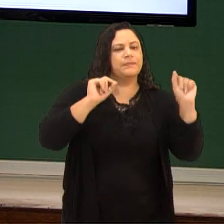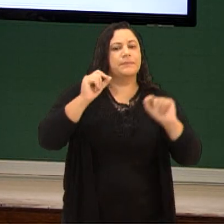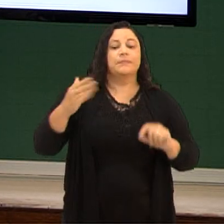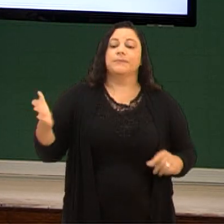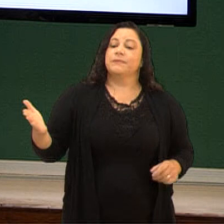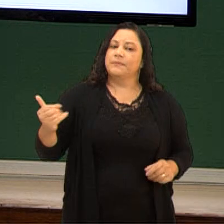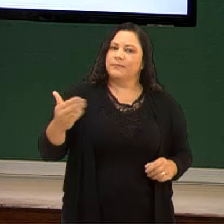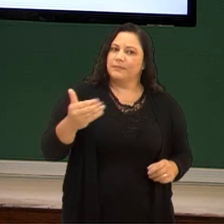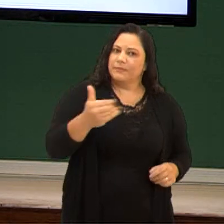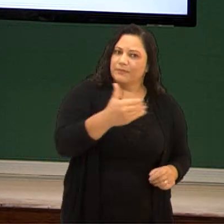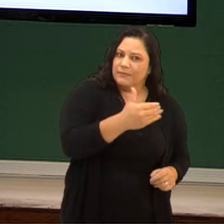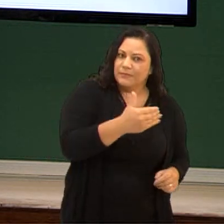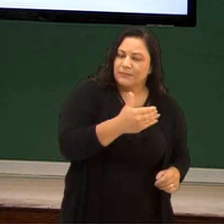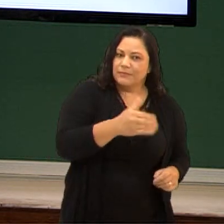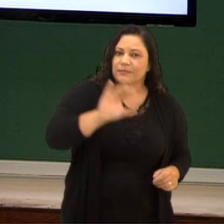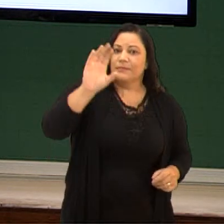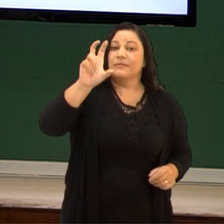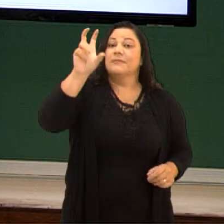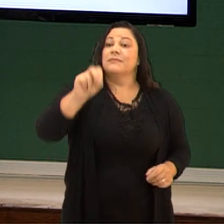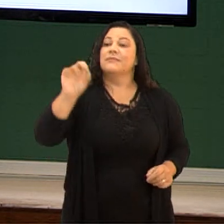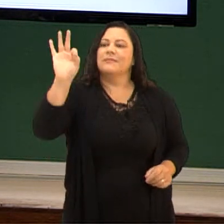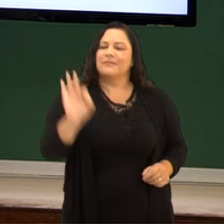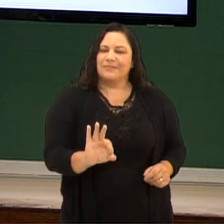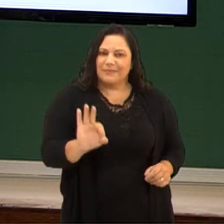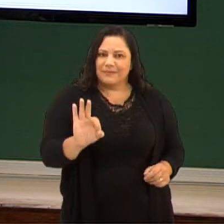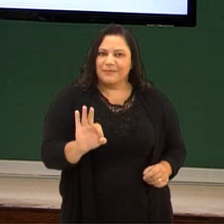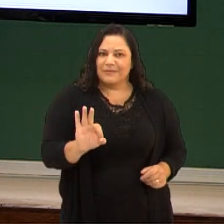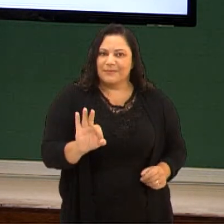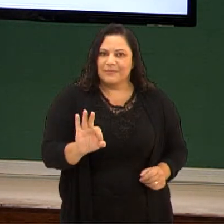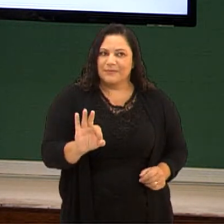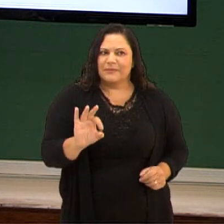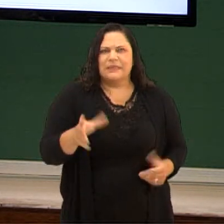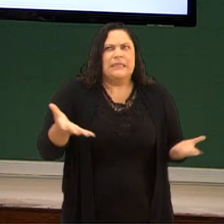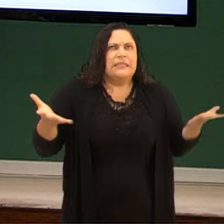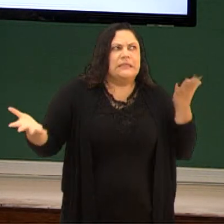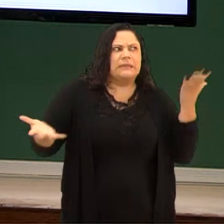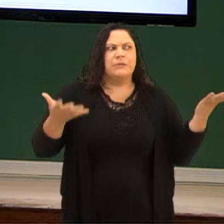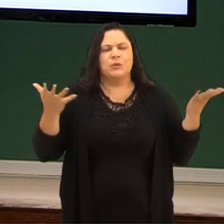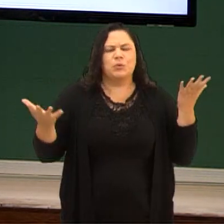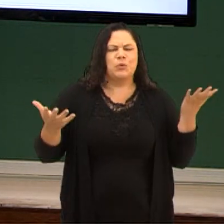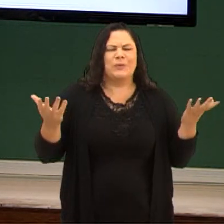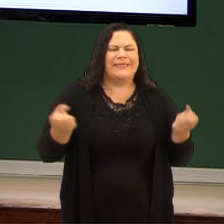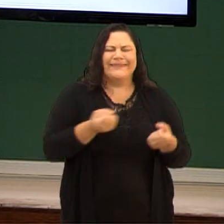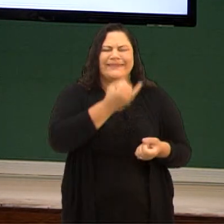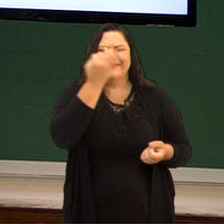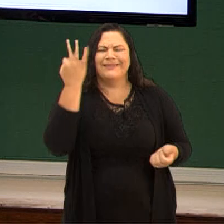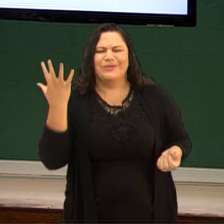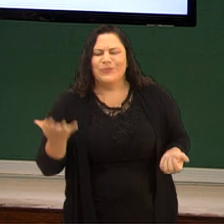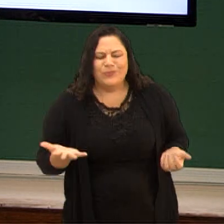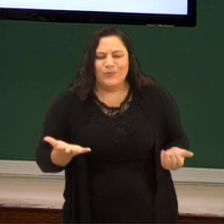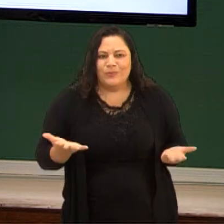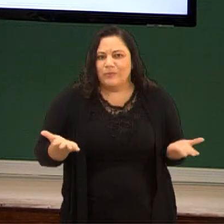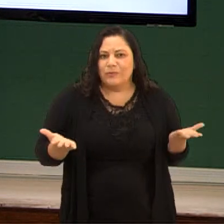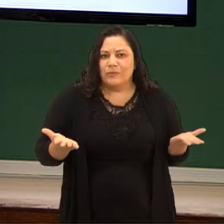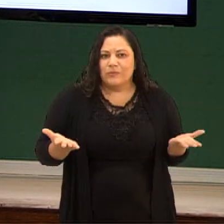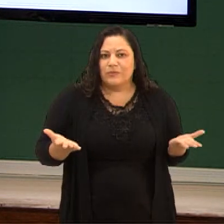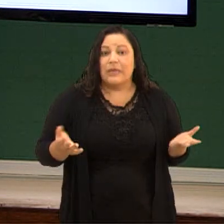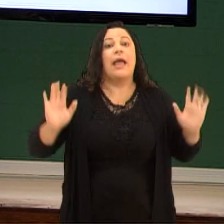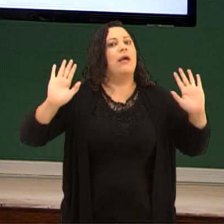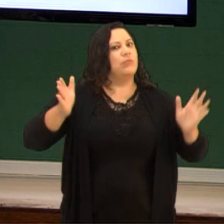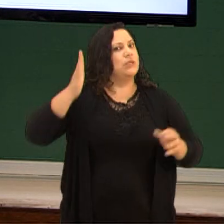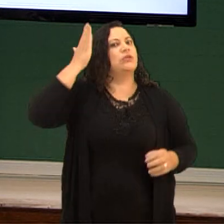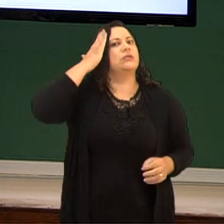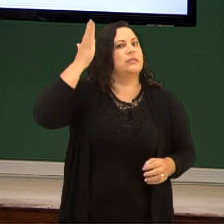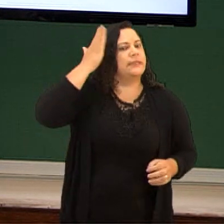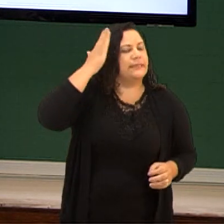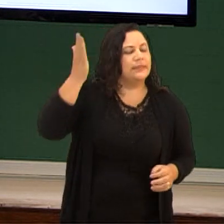os peixes, ele achou 50% dos peixes. Ai, professora, mas eu não sei quantos peixes eu tinha. Mas eu já sei que